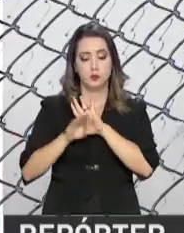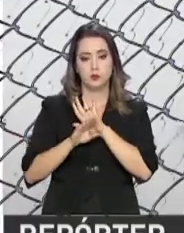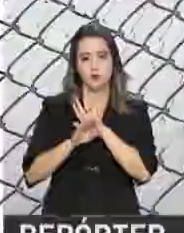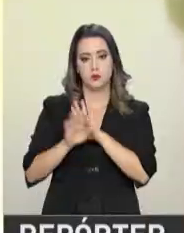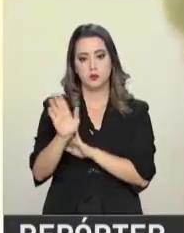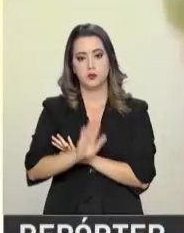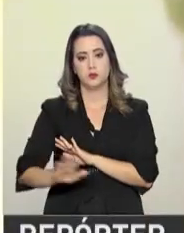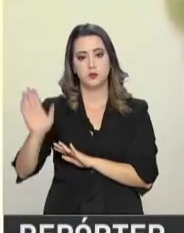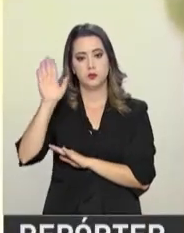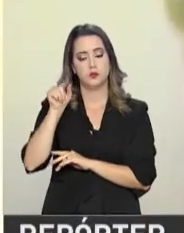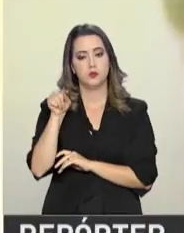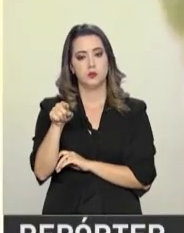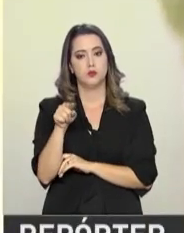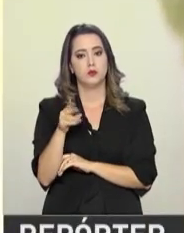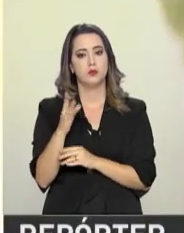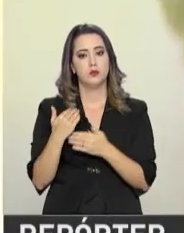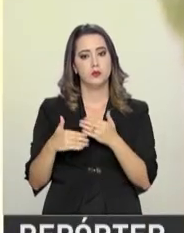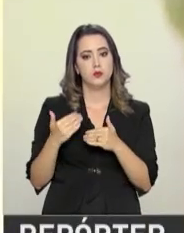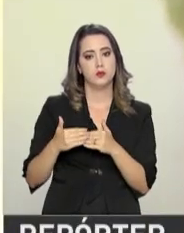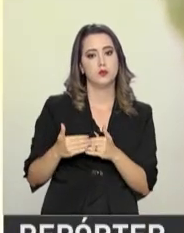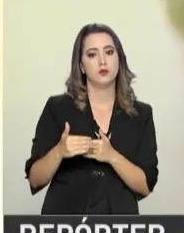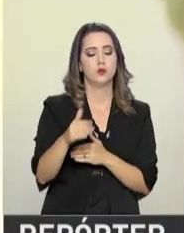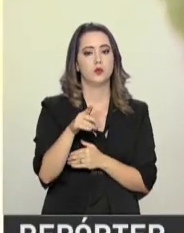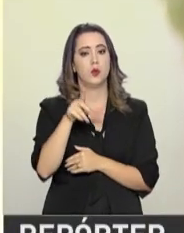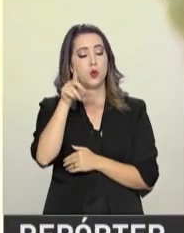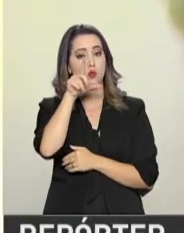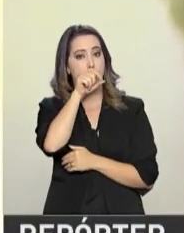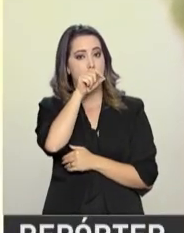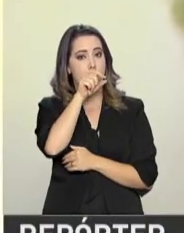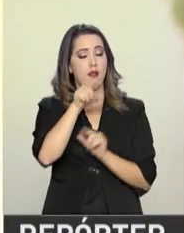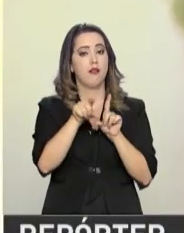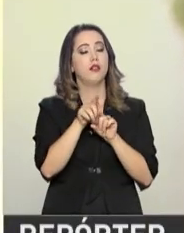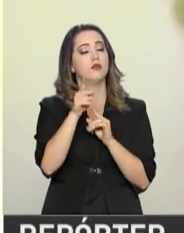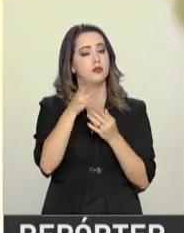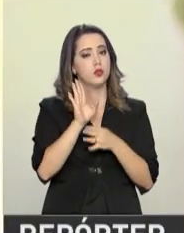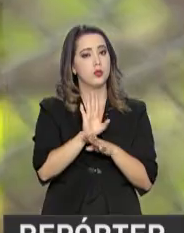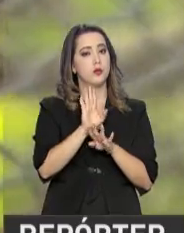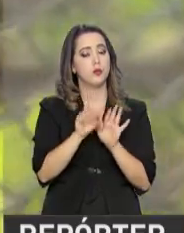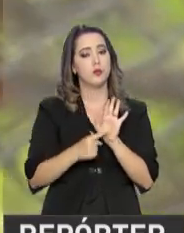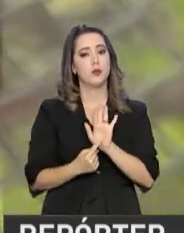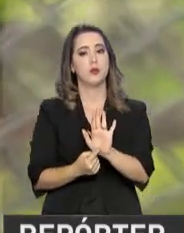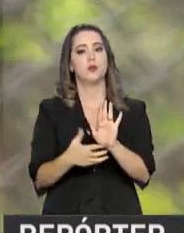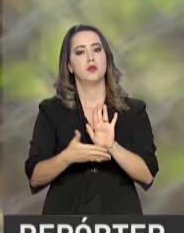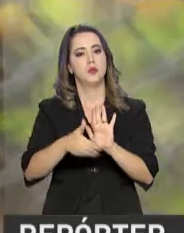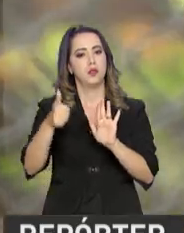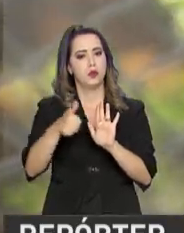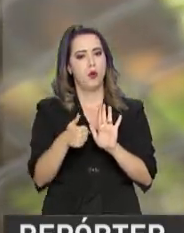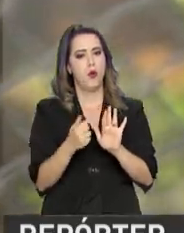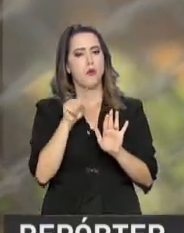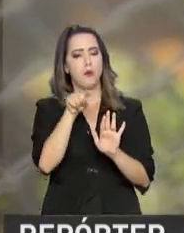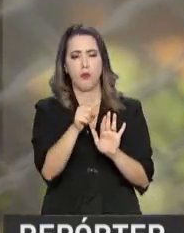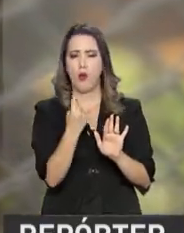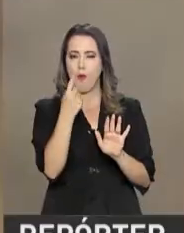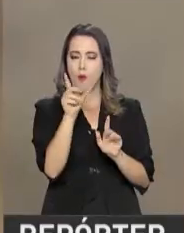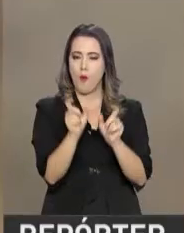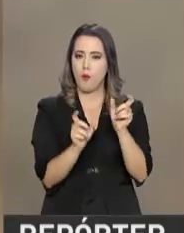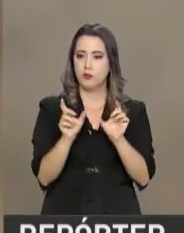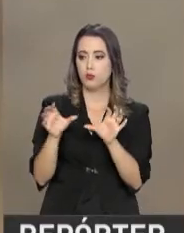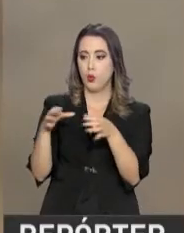ação nacional para a conservação dos papagaios já apresentam resultados algumas espécies de papagaios